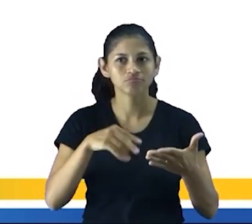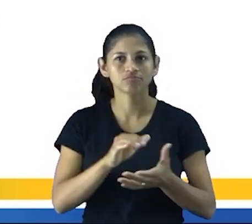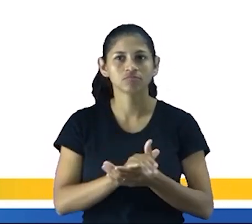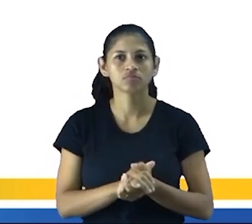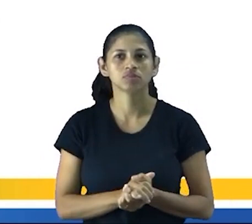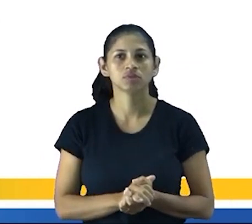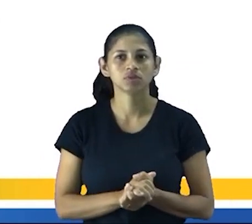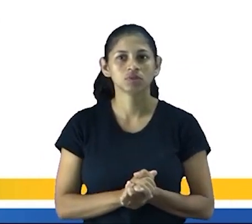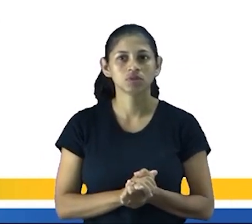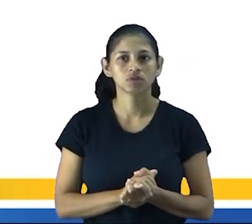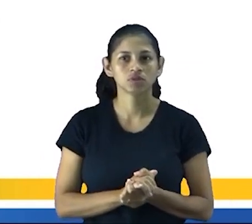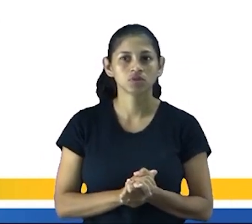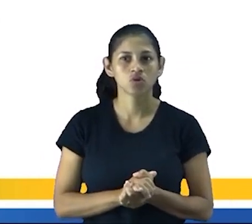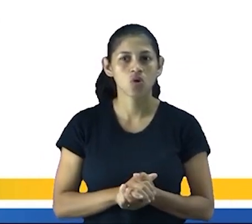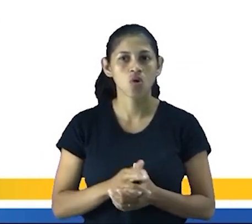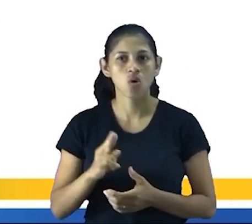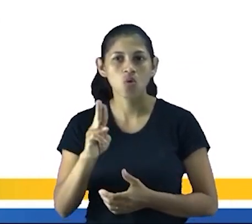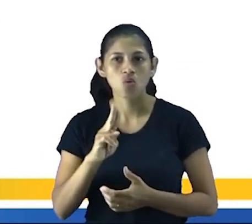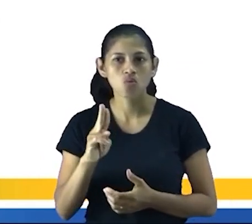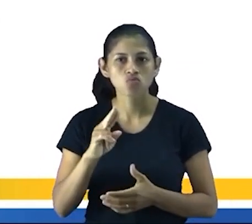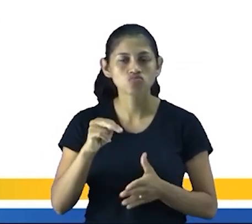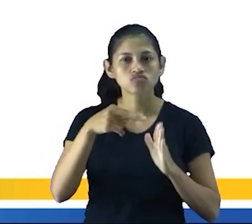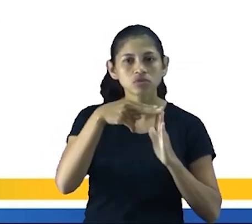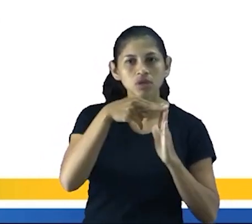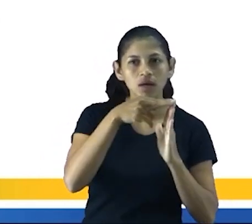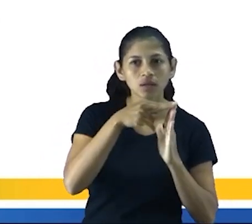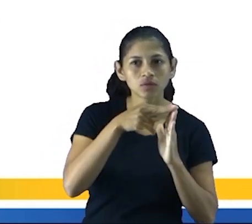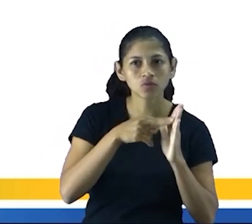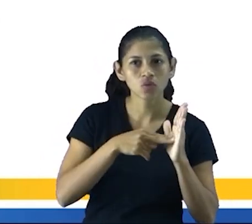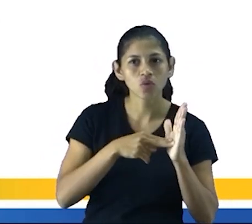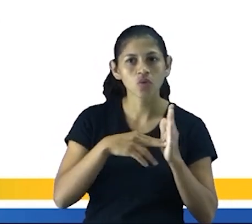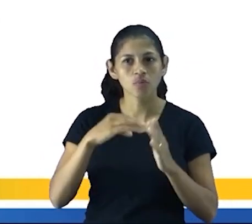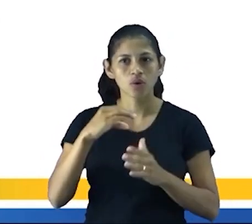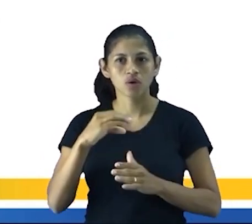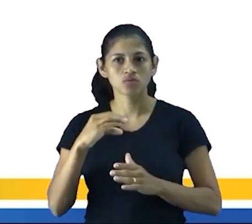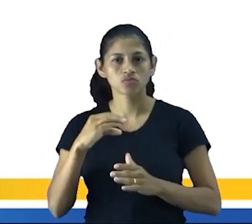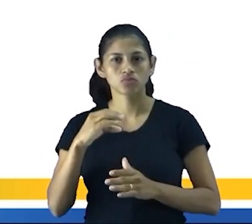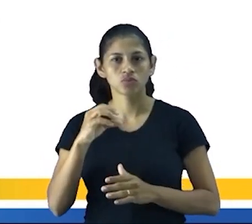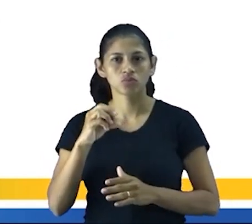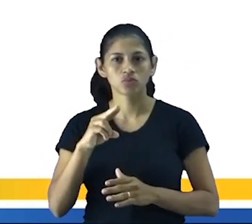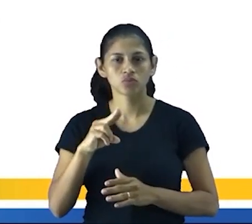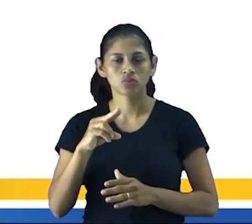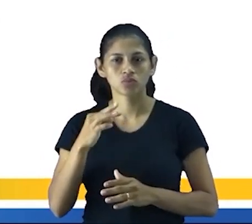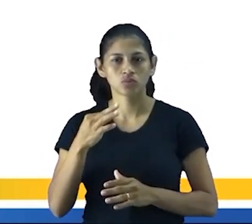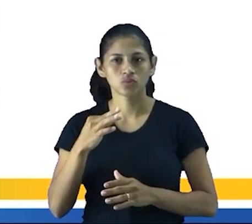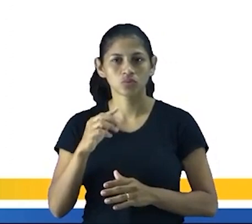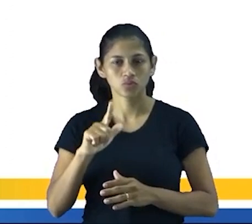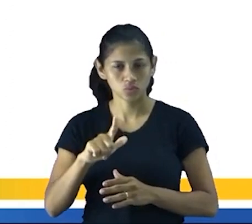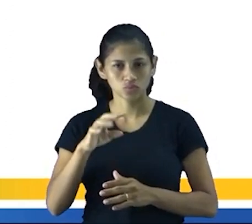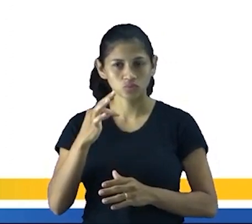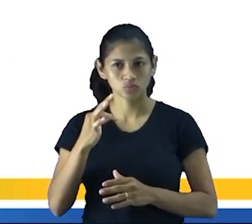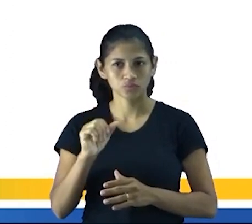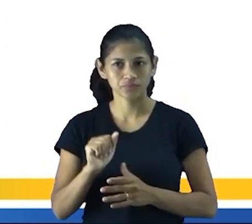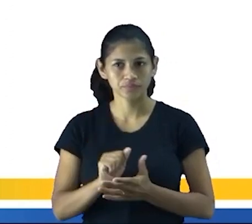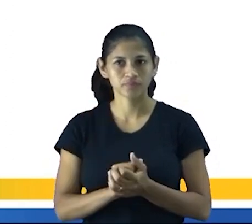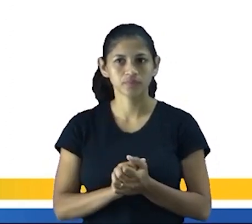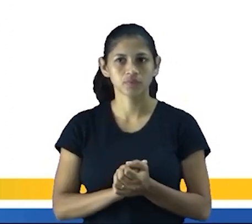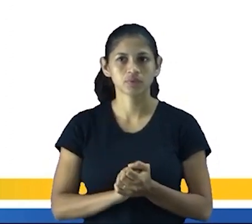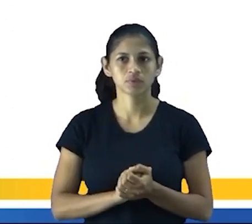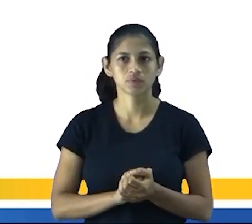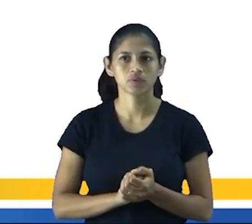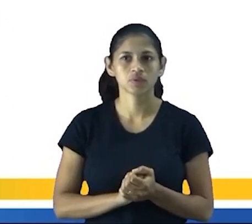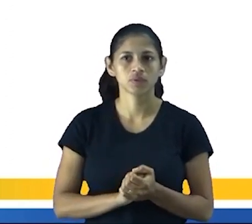linguagem formal. Recorre à coerência e à coesão para criar uma argumentação lógica e bem conectada pelos